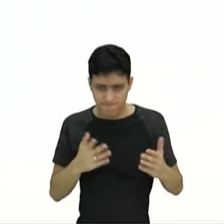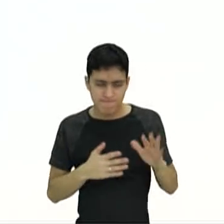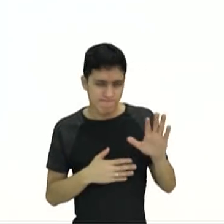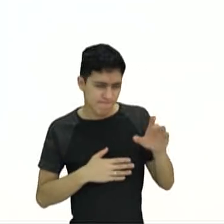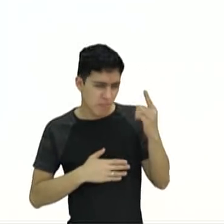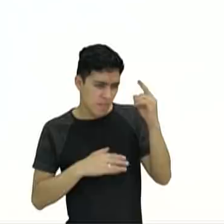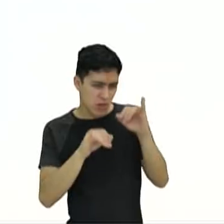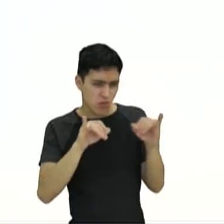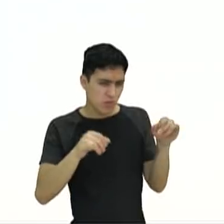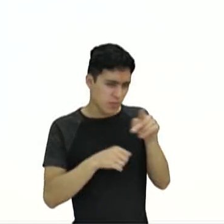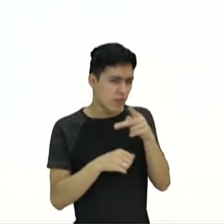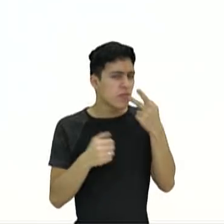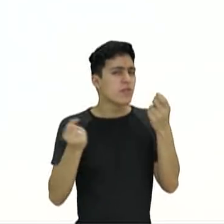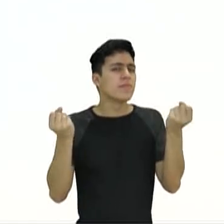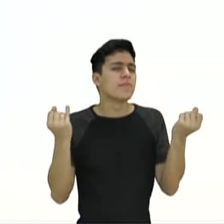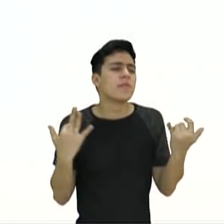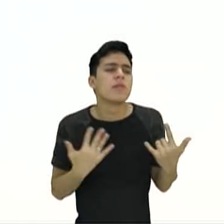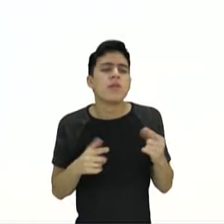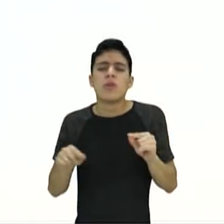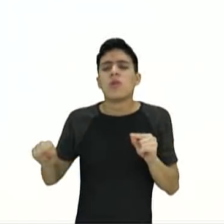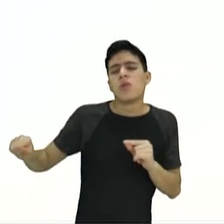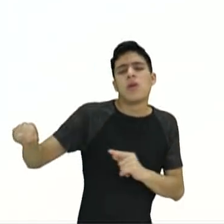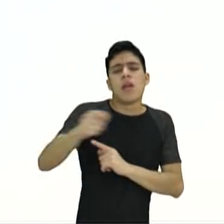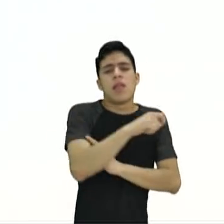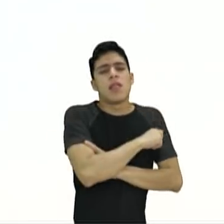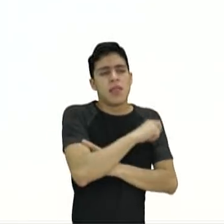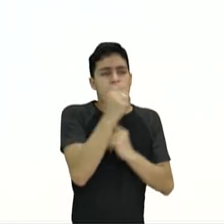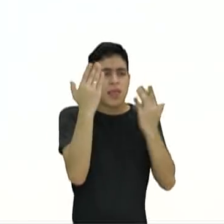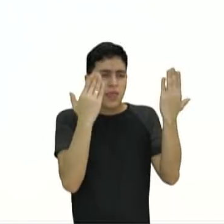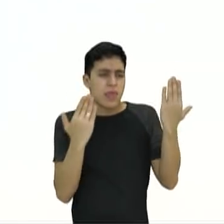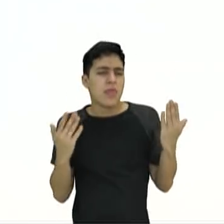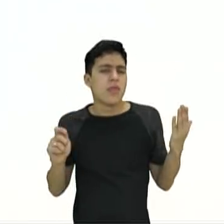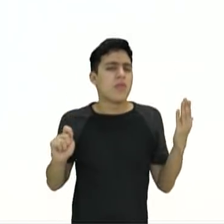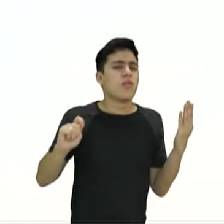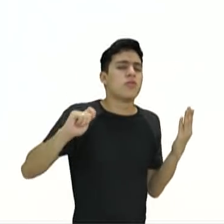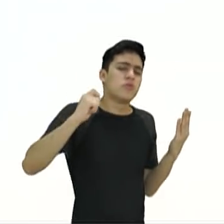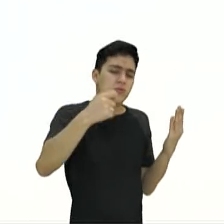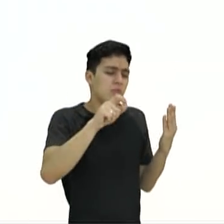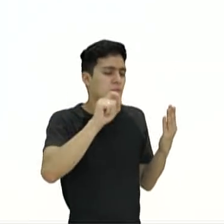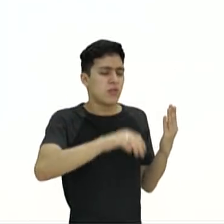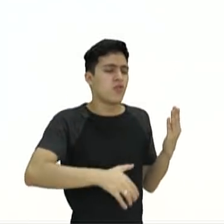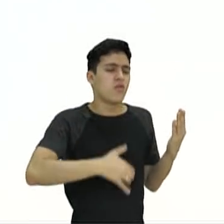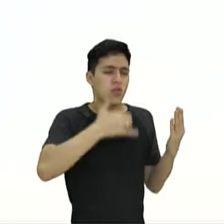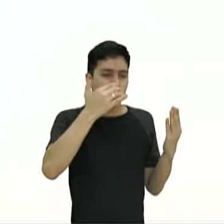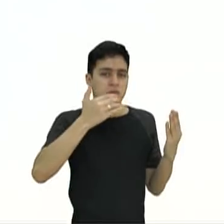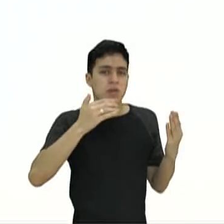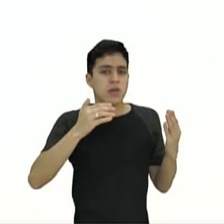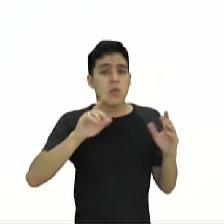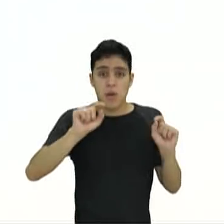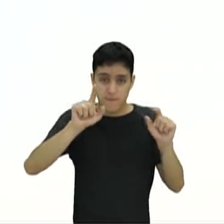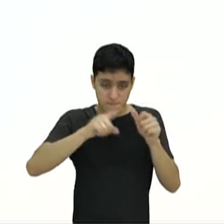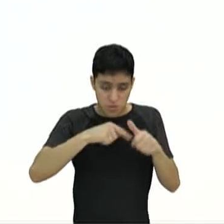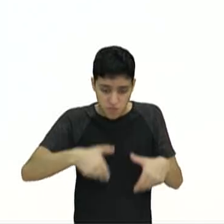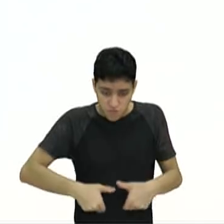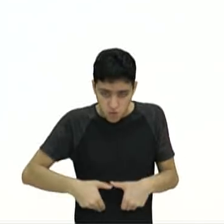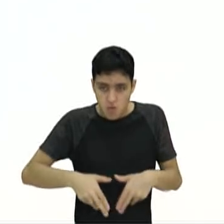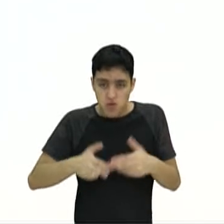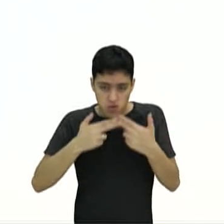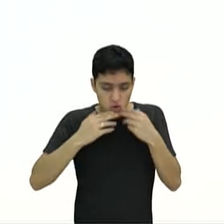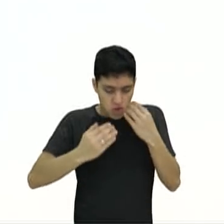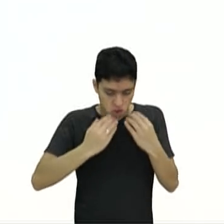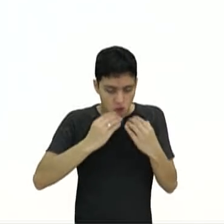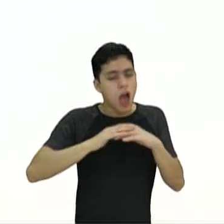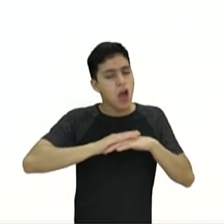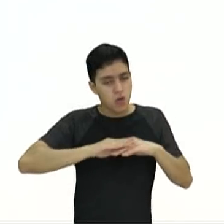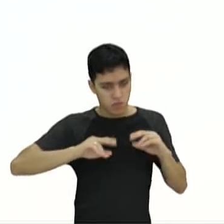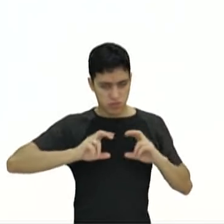professor mencionou que os alunos analisaram, que é sobre a questão da fruta curar o câncer. E a pergunta